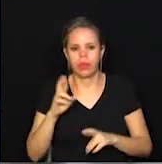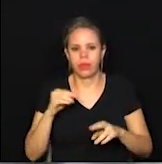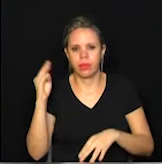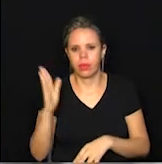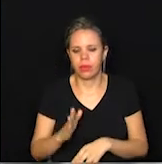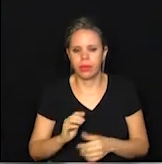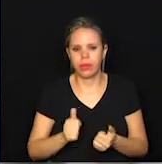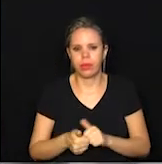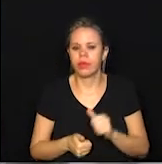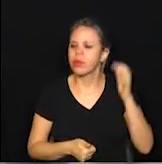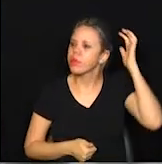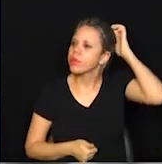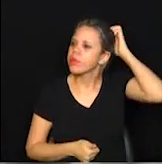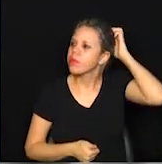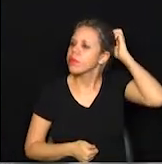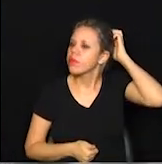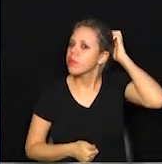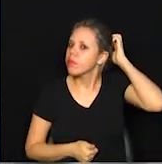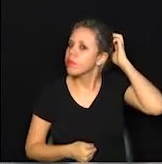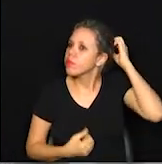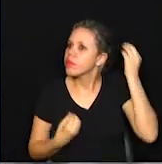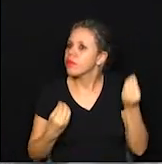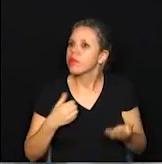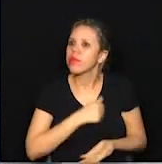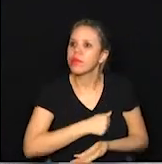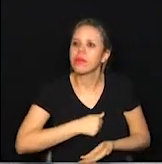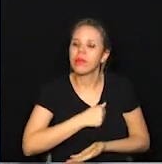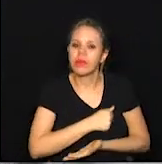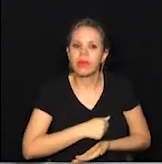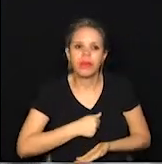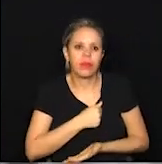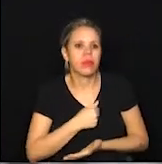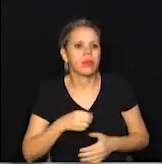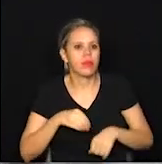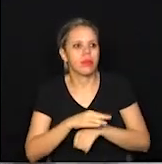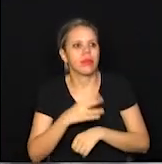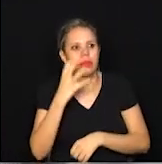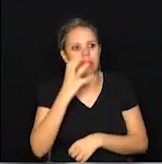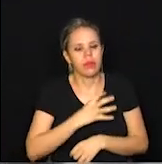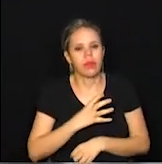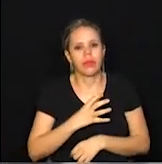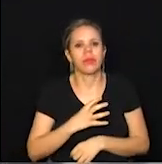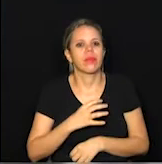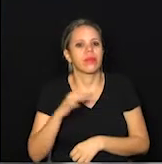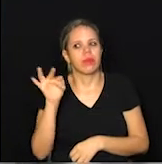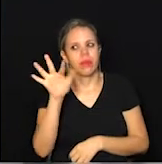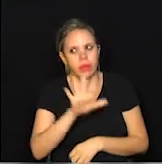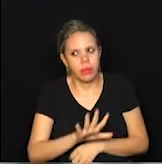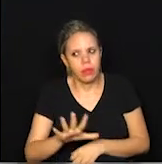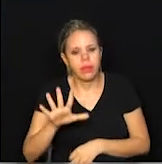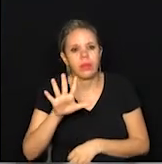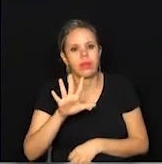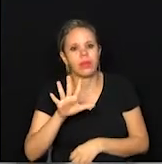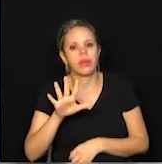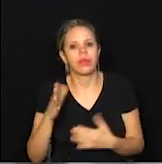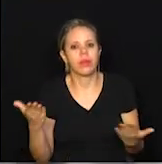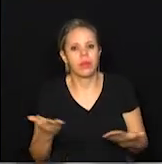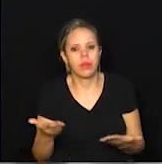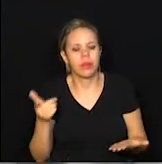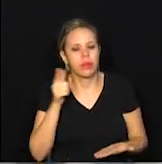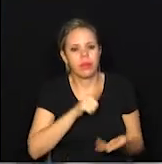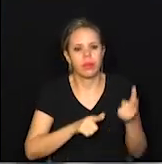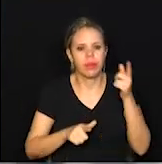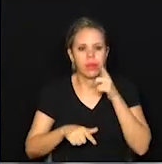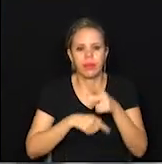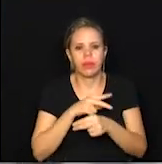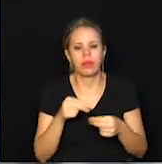Nacional de Esportes, que nos dá muita saudade quando o esporte era levado a sério a nível federal. Hoje, o que nós ganhamos de